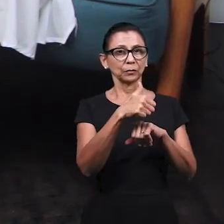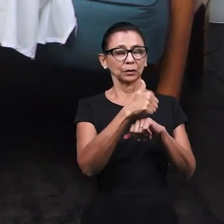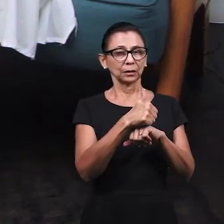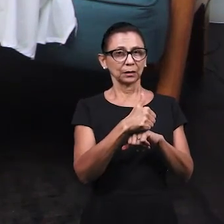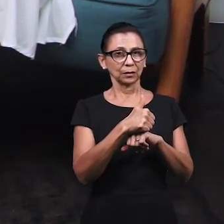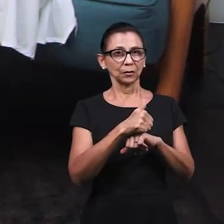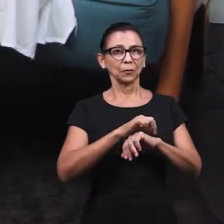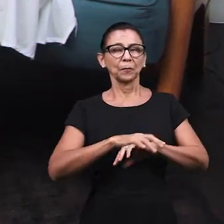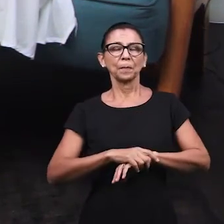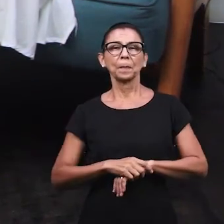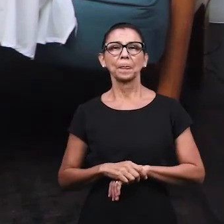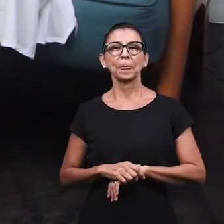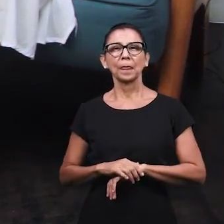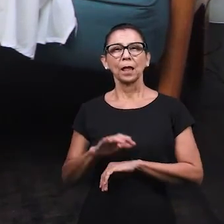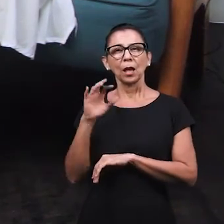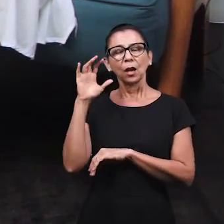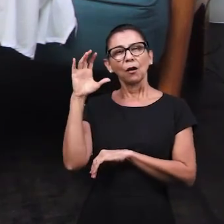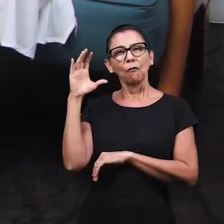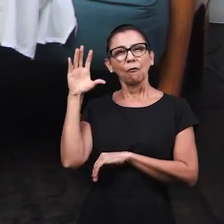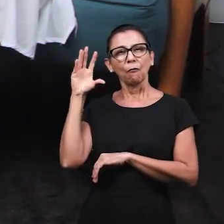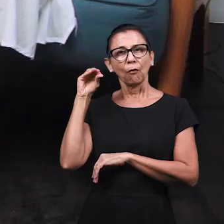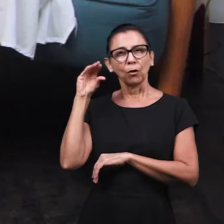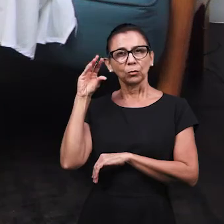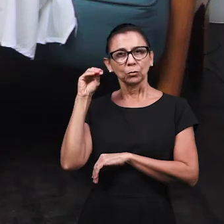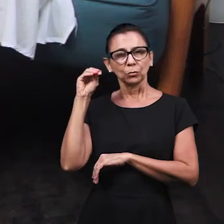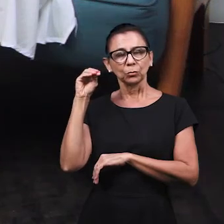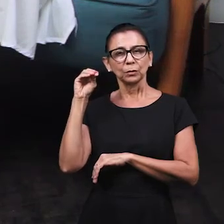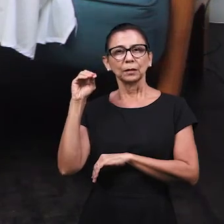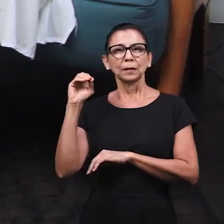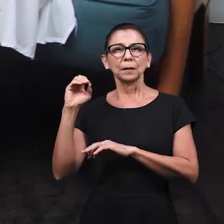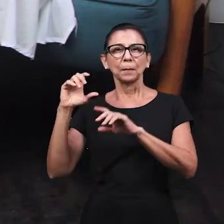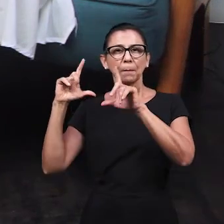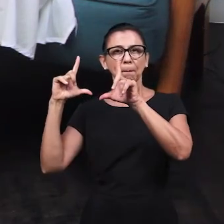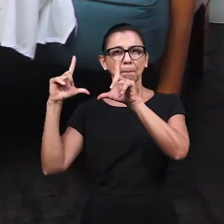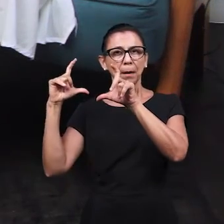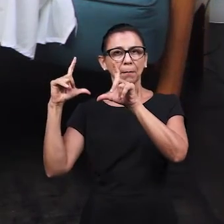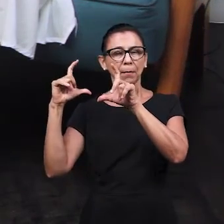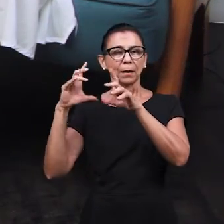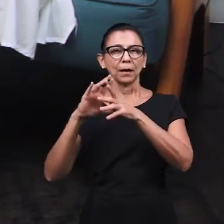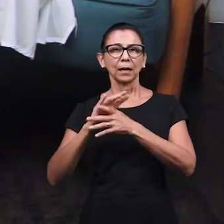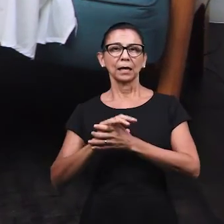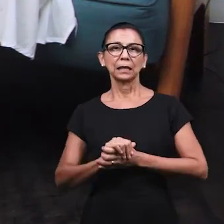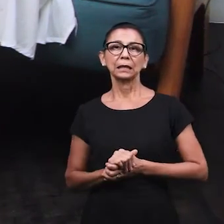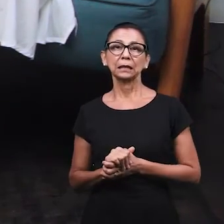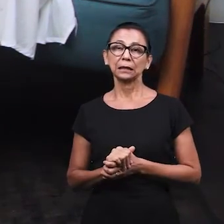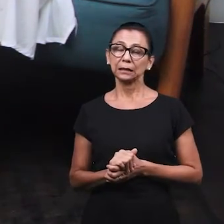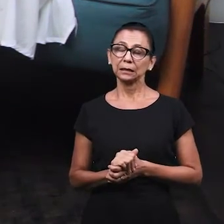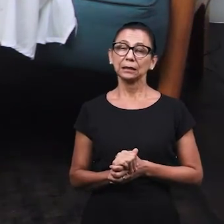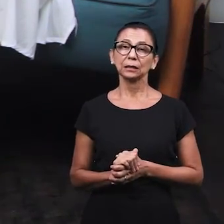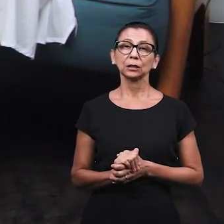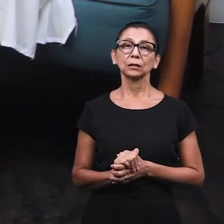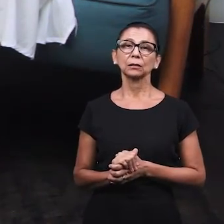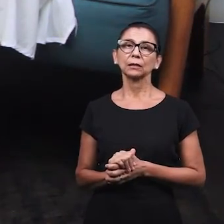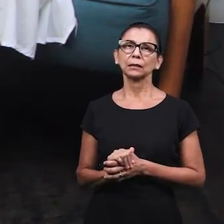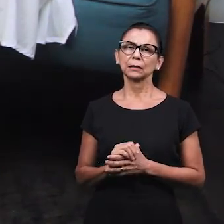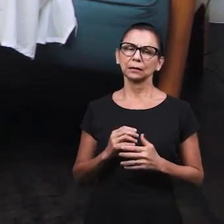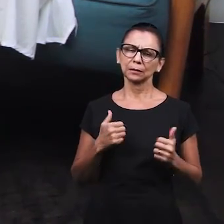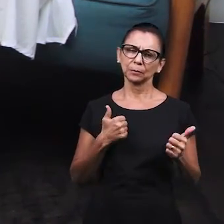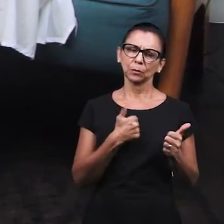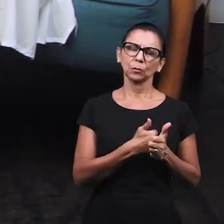e tem um trabalho feito de cobertura dos eventos na Missão